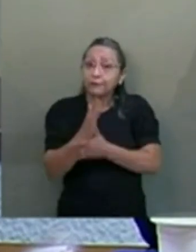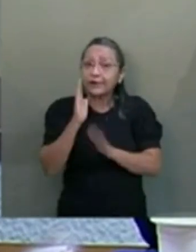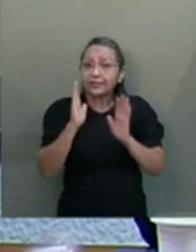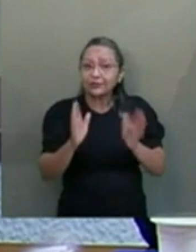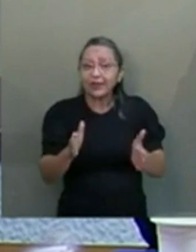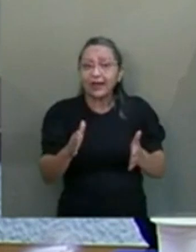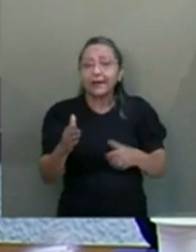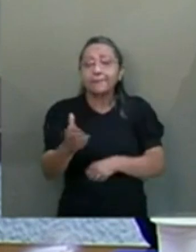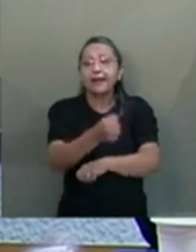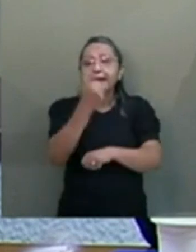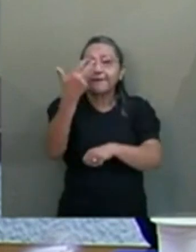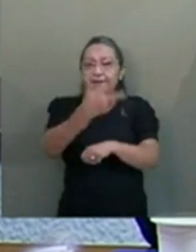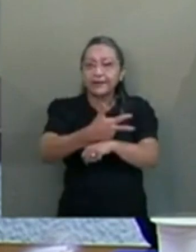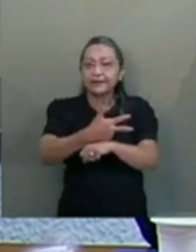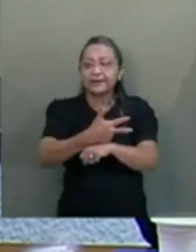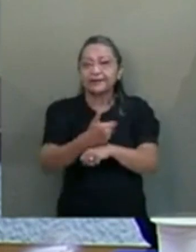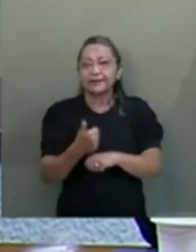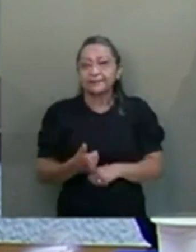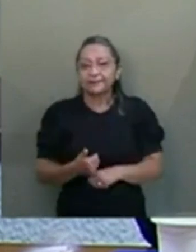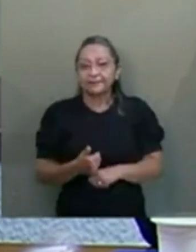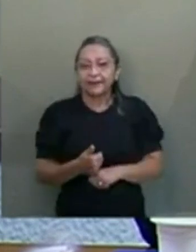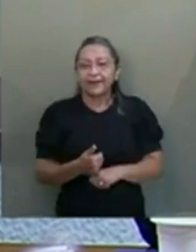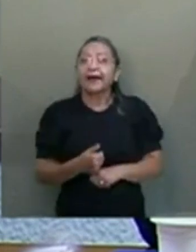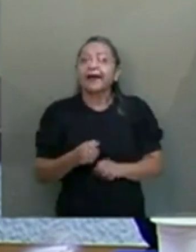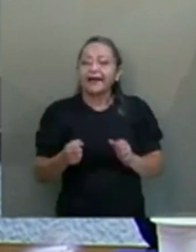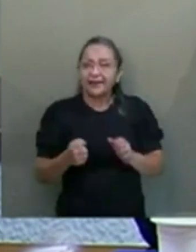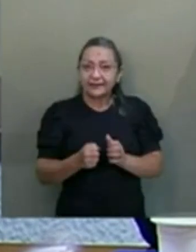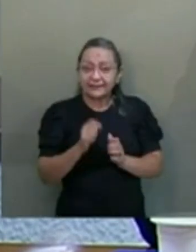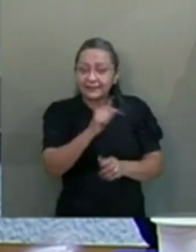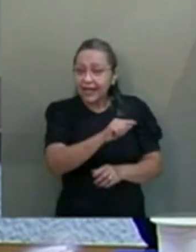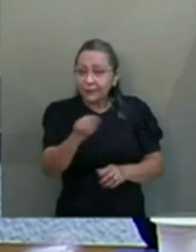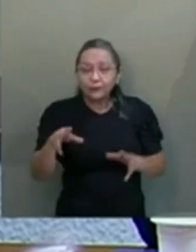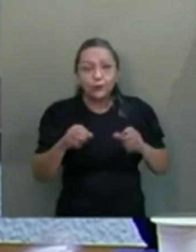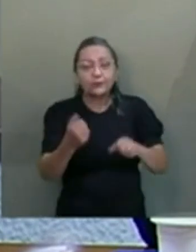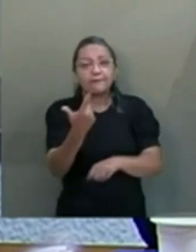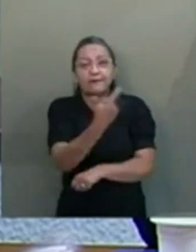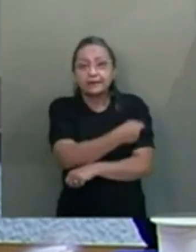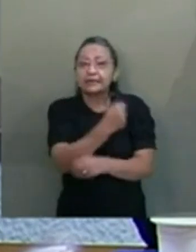aprovadas pela agência regulatória. Elas são vacinas seguras.